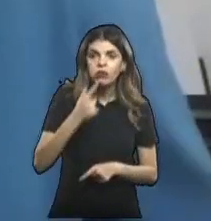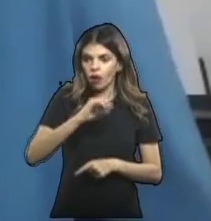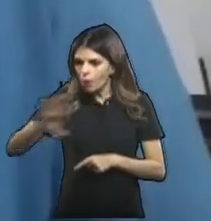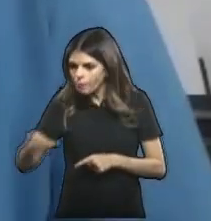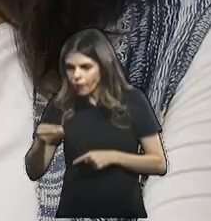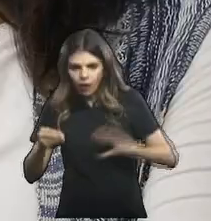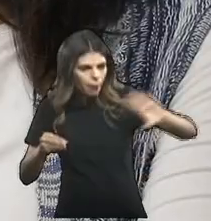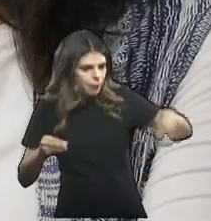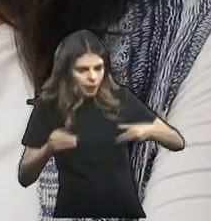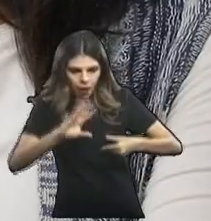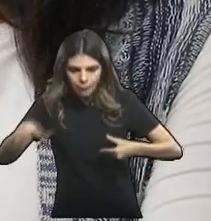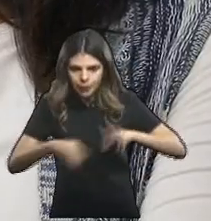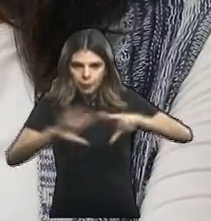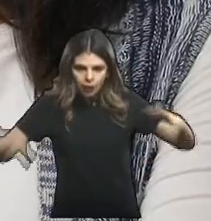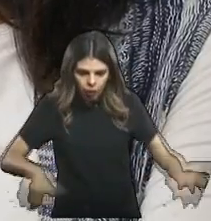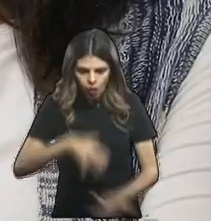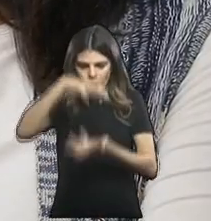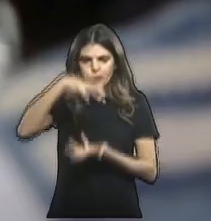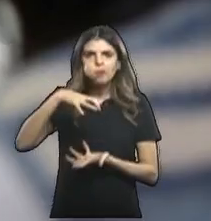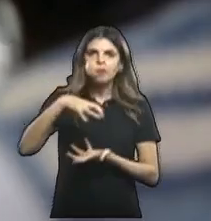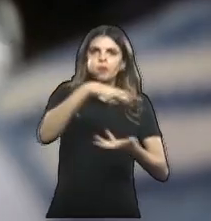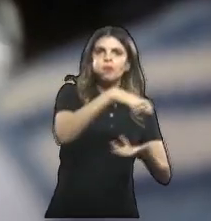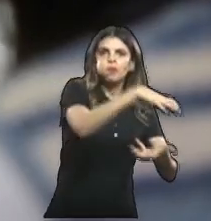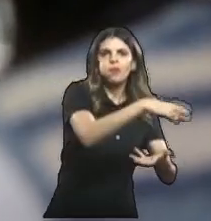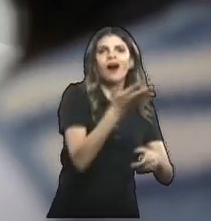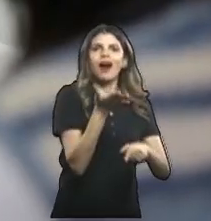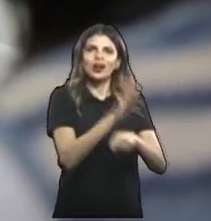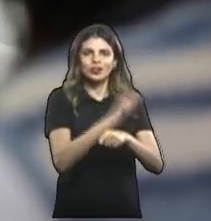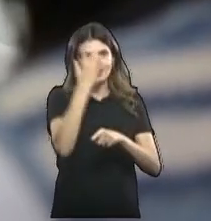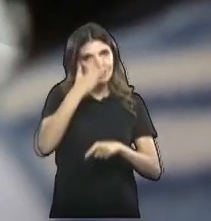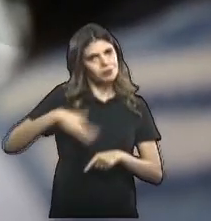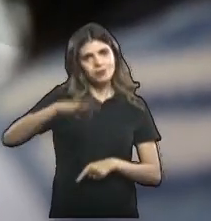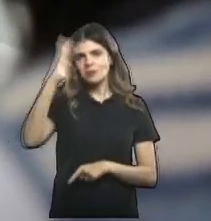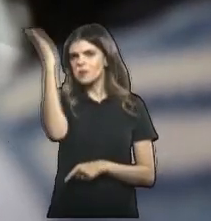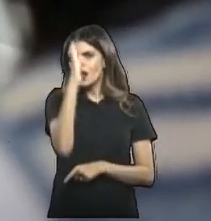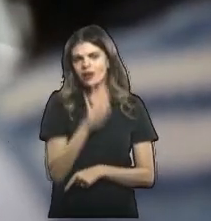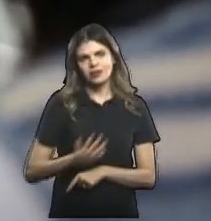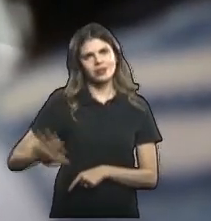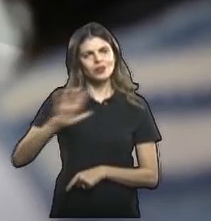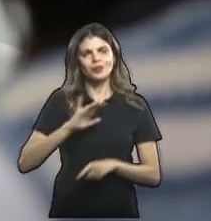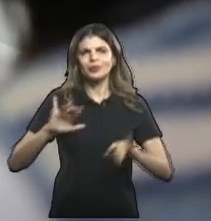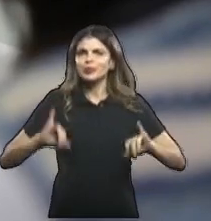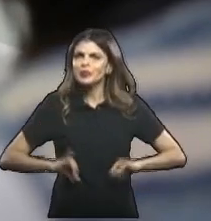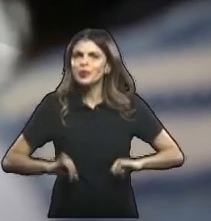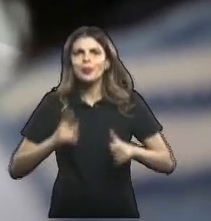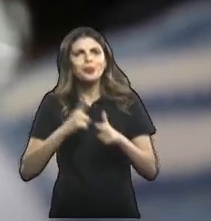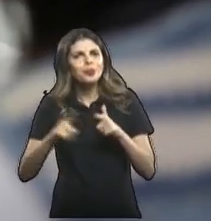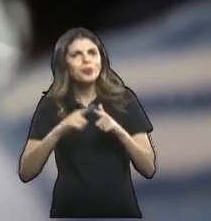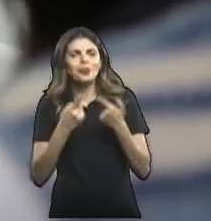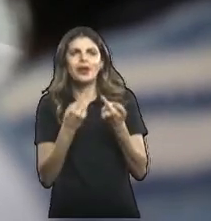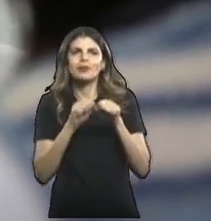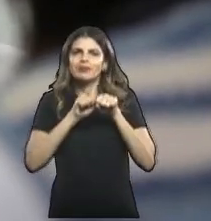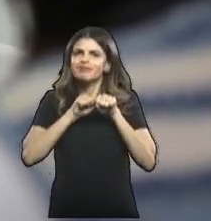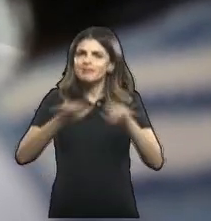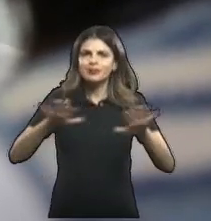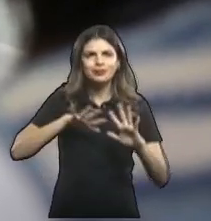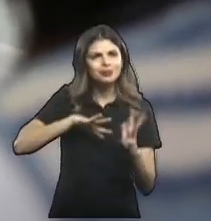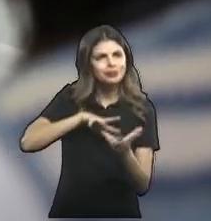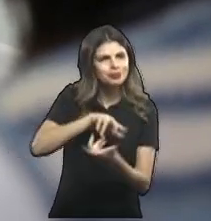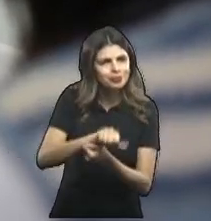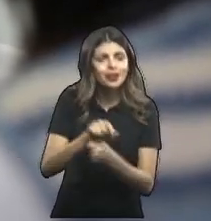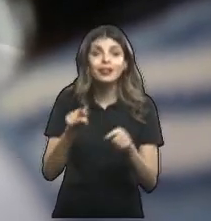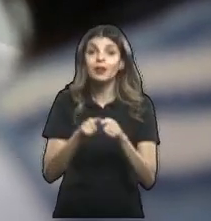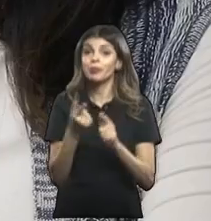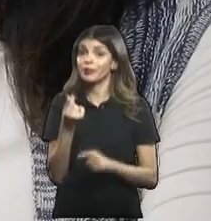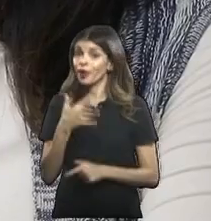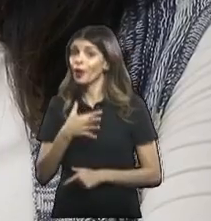nós conseguimos reverter esse quadro que está assolando o nosso Brasil através da pandemia e através dos problemas econômicos aí